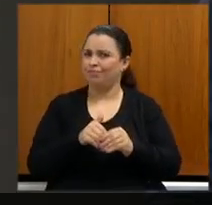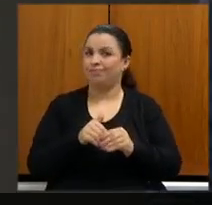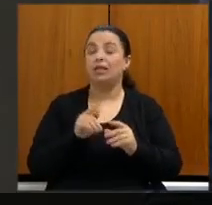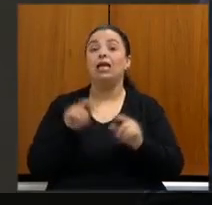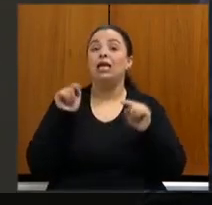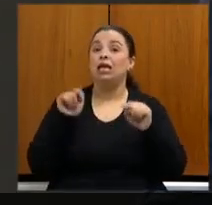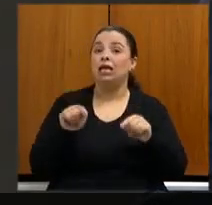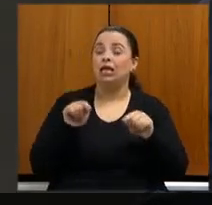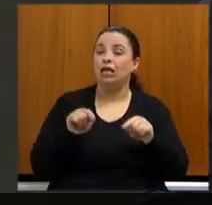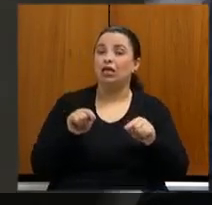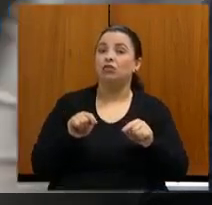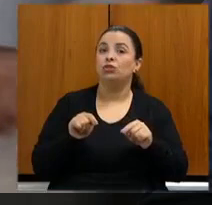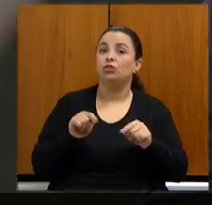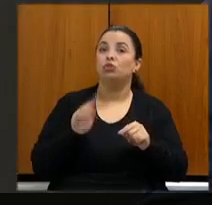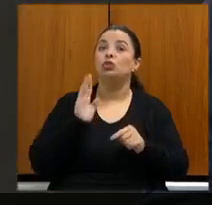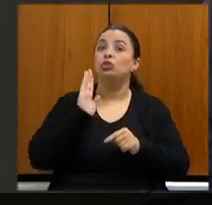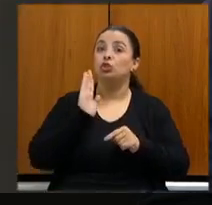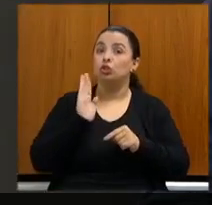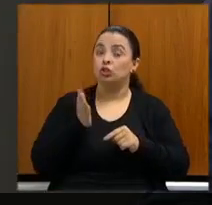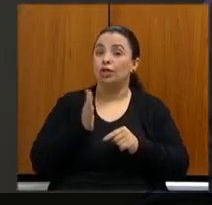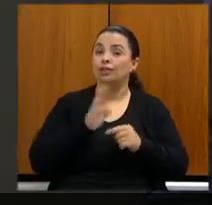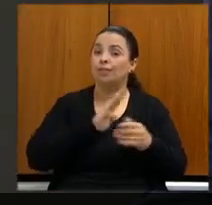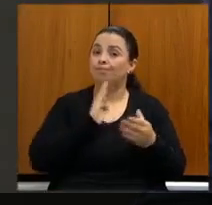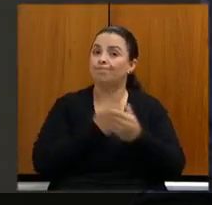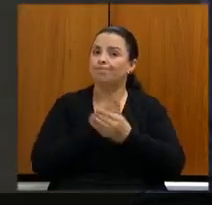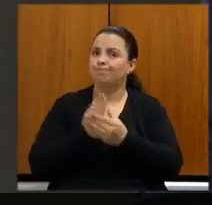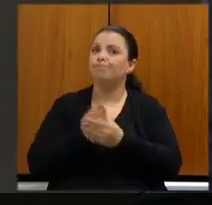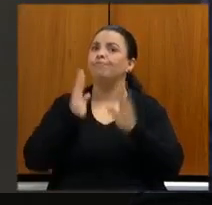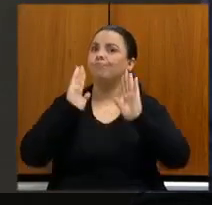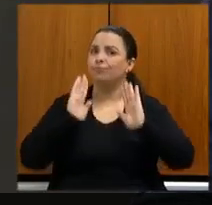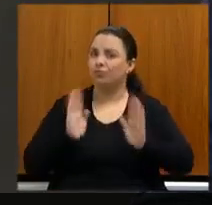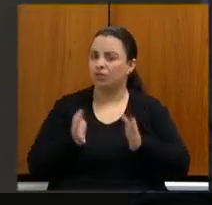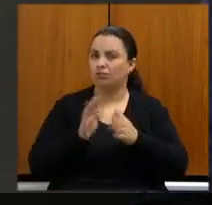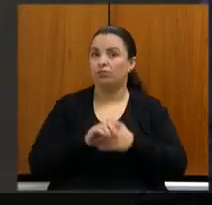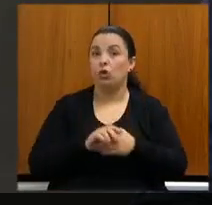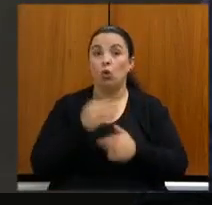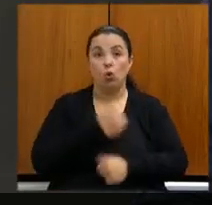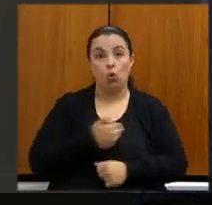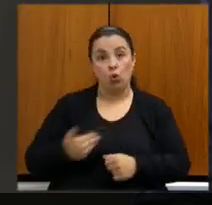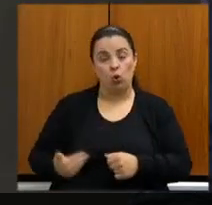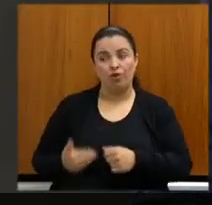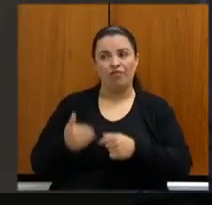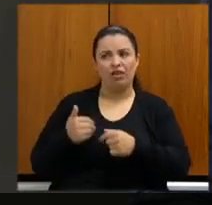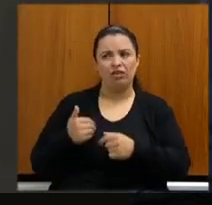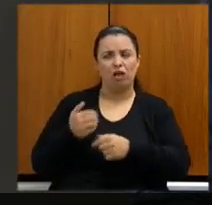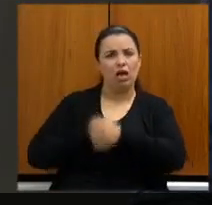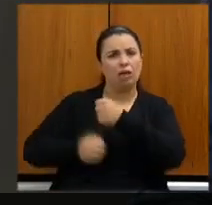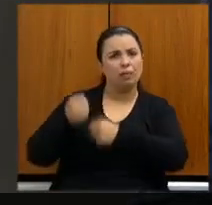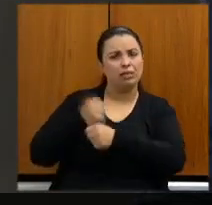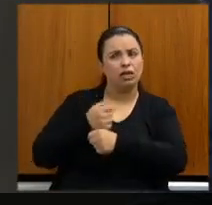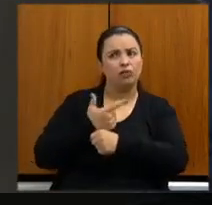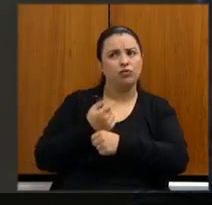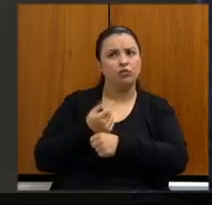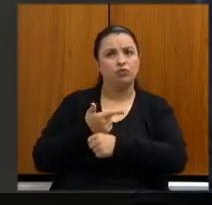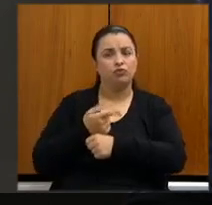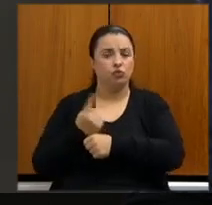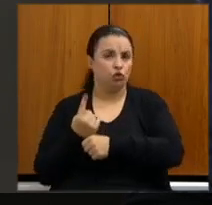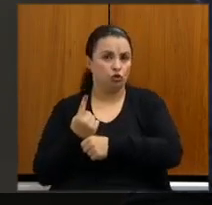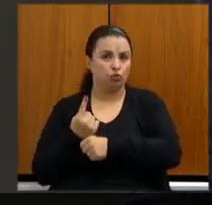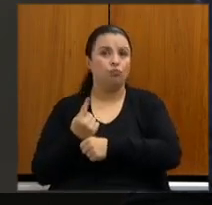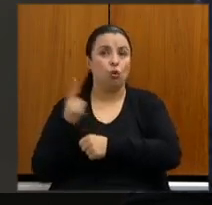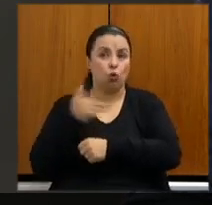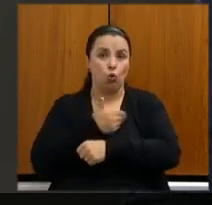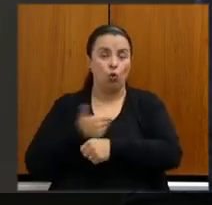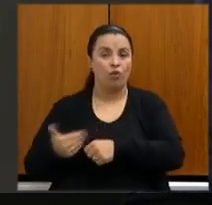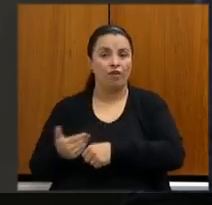questão inclusive ela está judicializada o governo tem medo Desde o ano passado desde 2021 ao